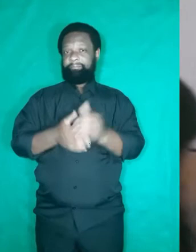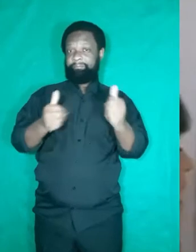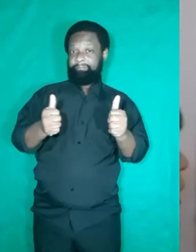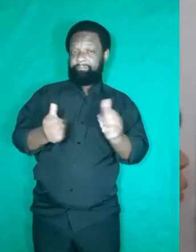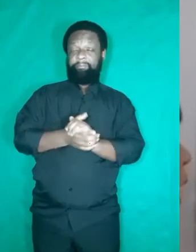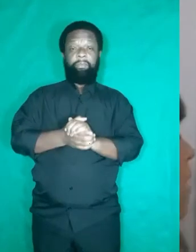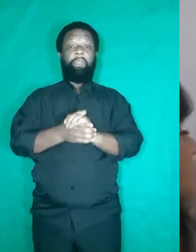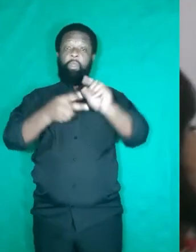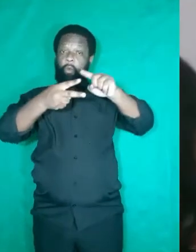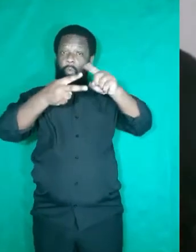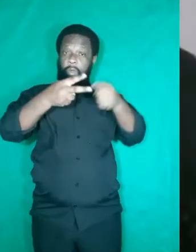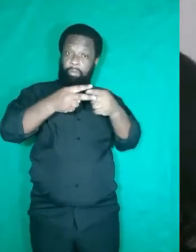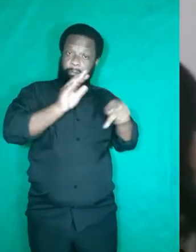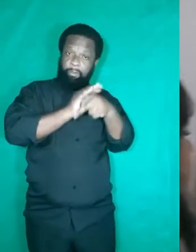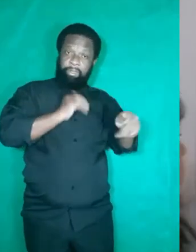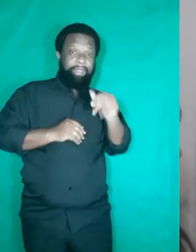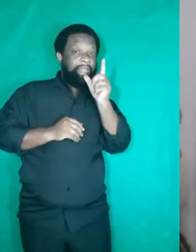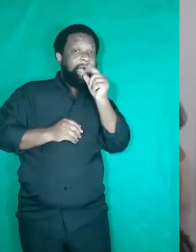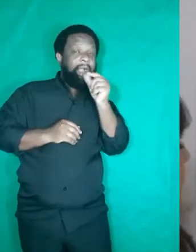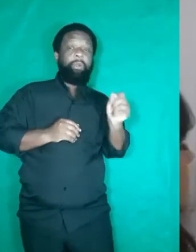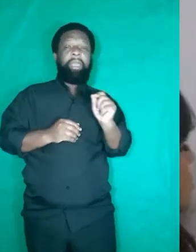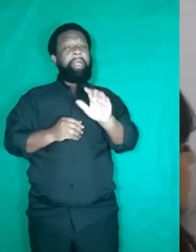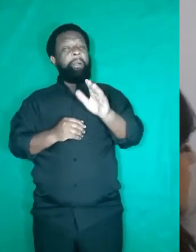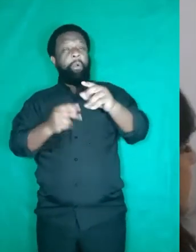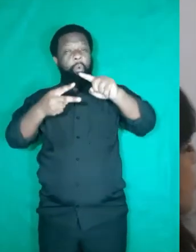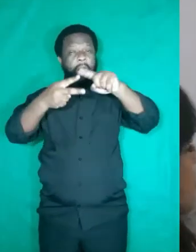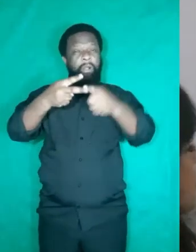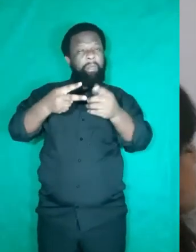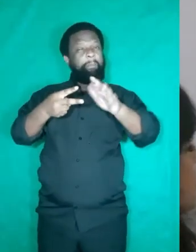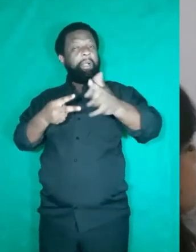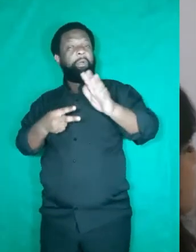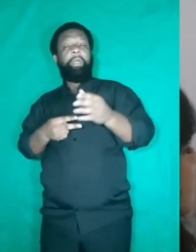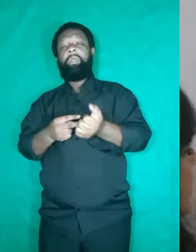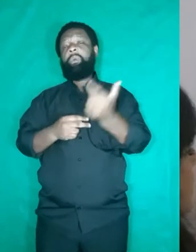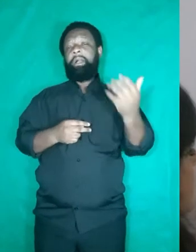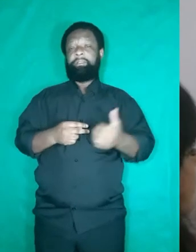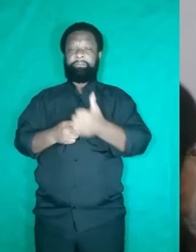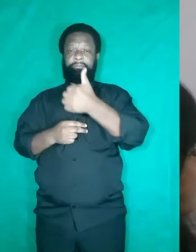Tudo bem? O ângulo da água, ele é de mais ou menos